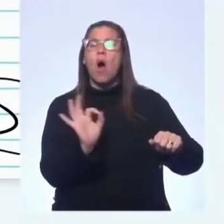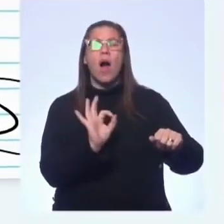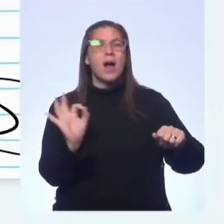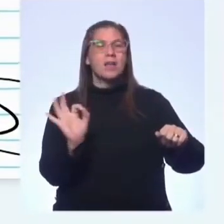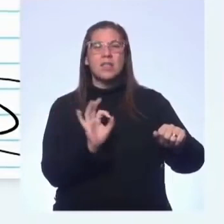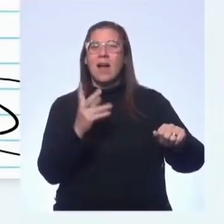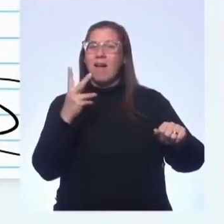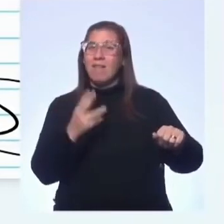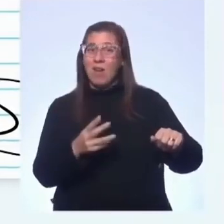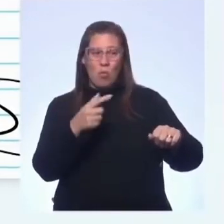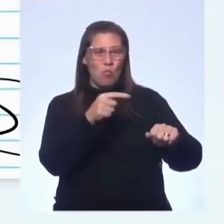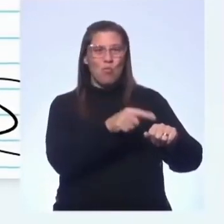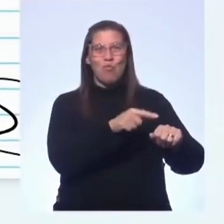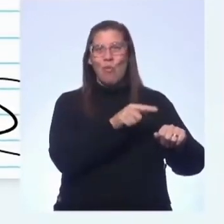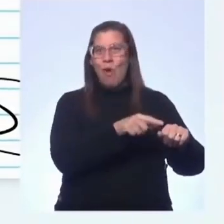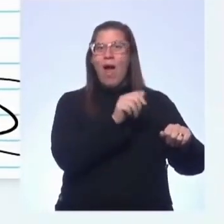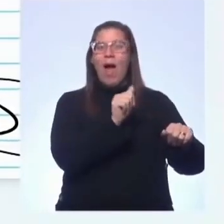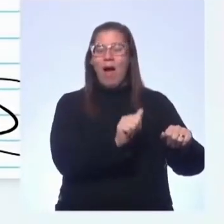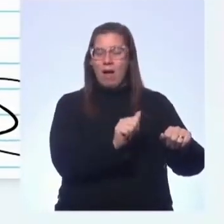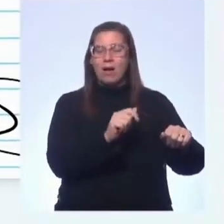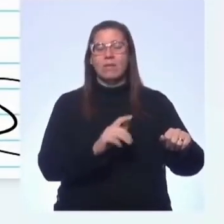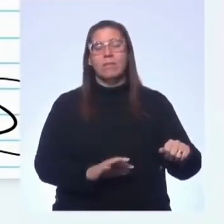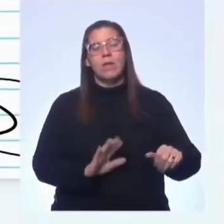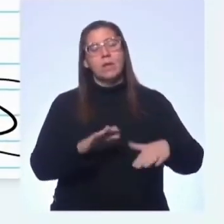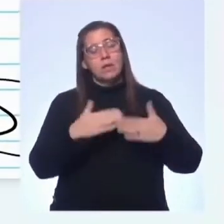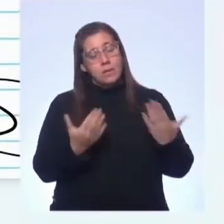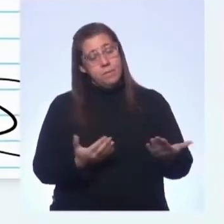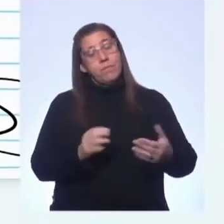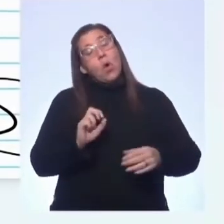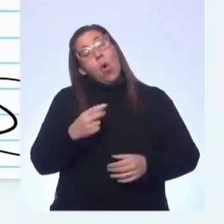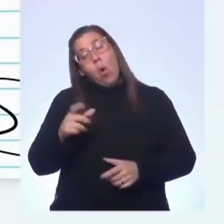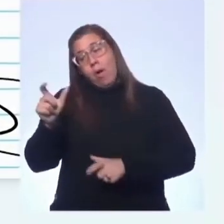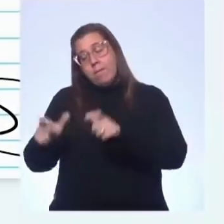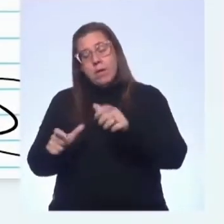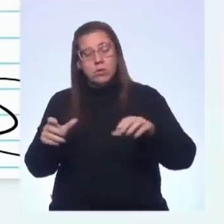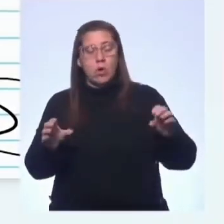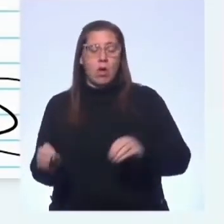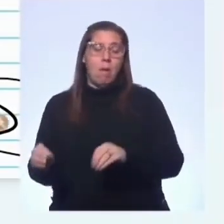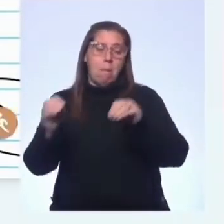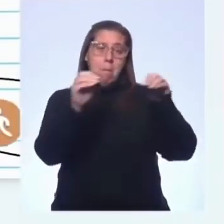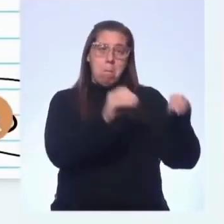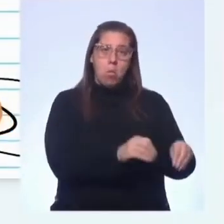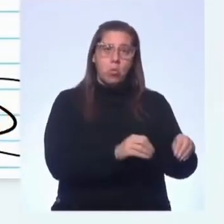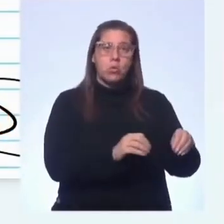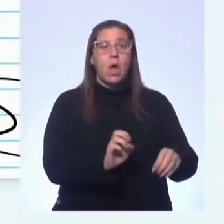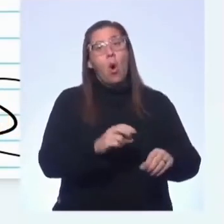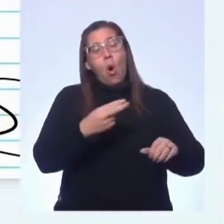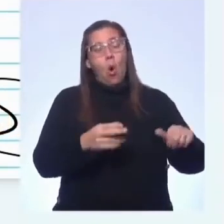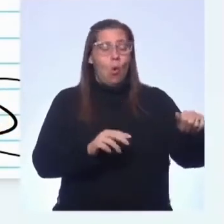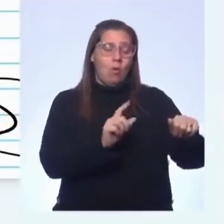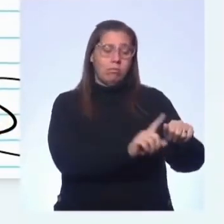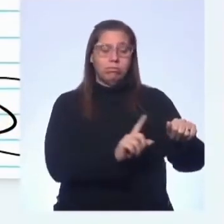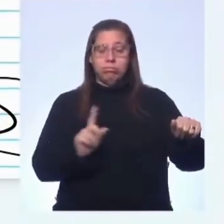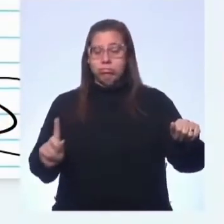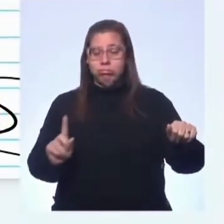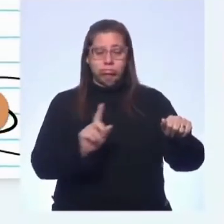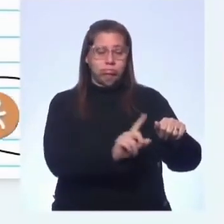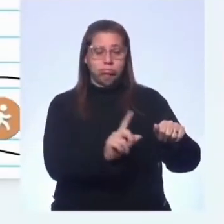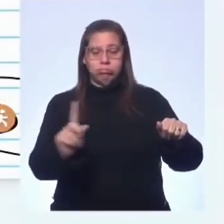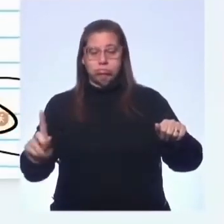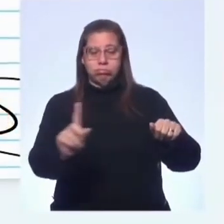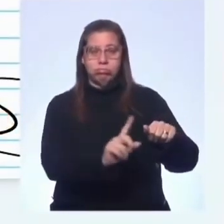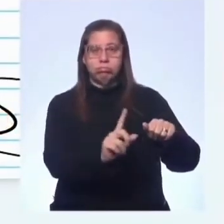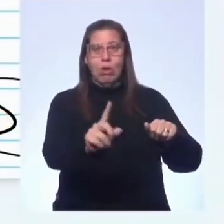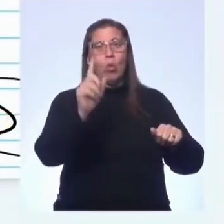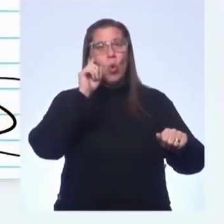a A. Assim, diversas pessoas ou se mudam para A ou fazem os tais movimentos pendulares de que falamos anteriormente.